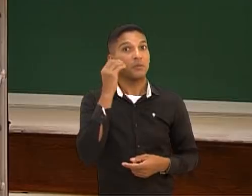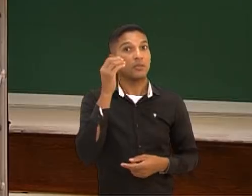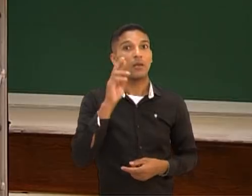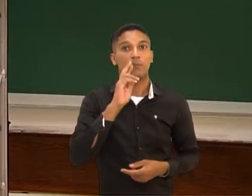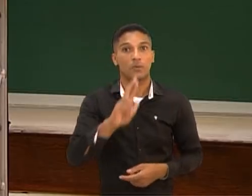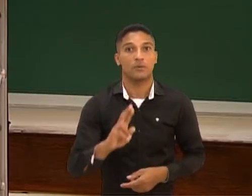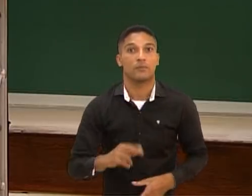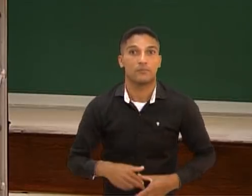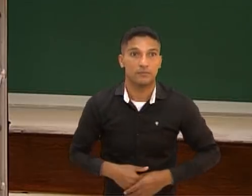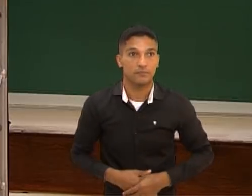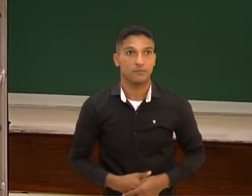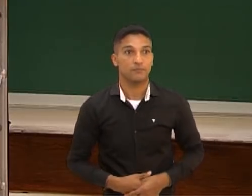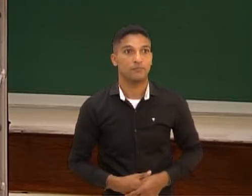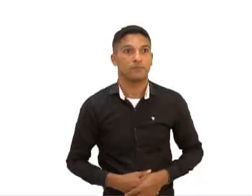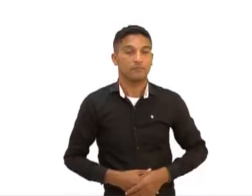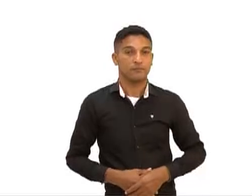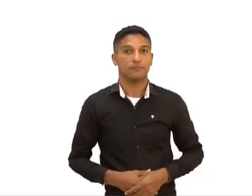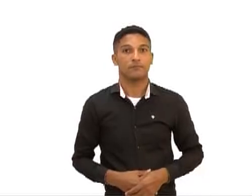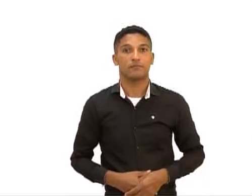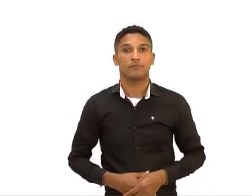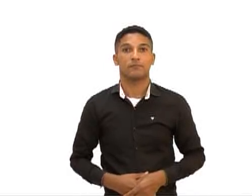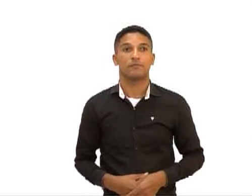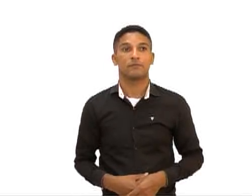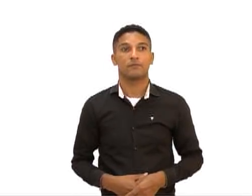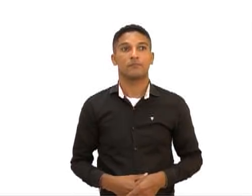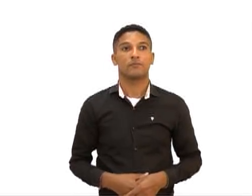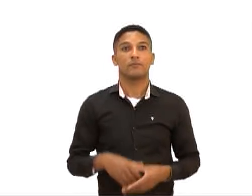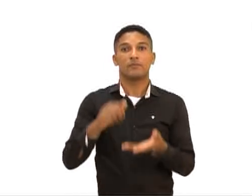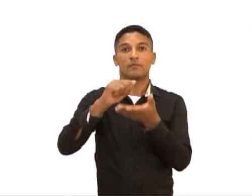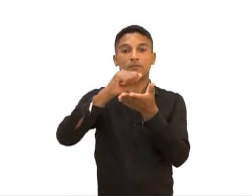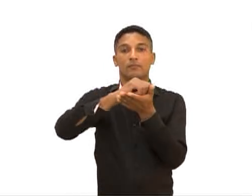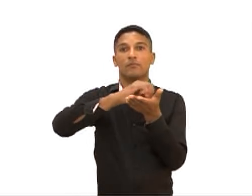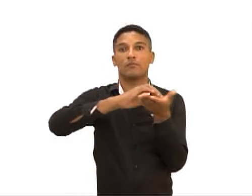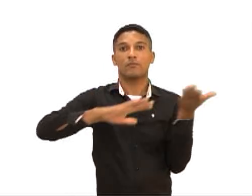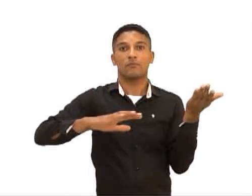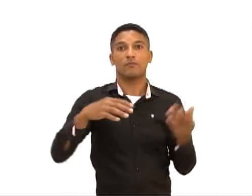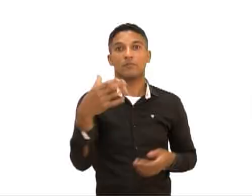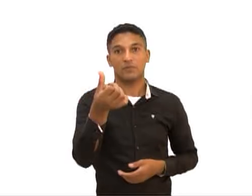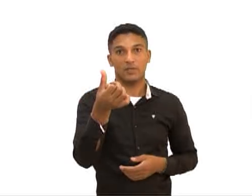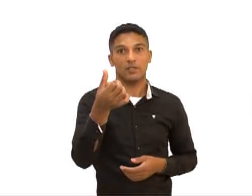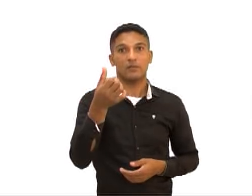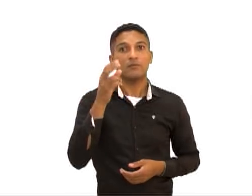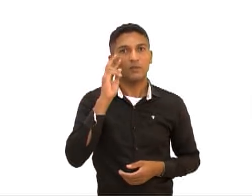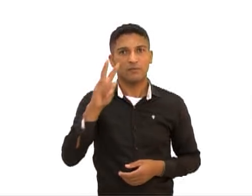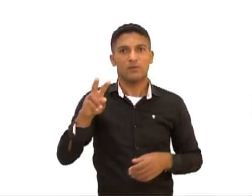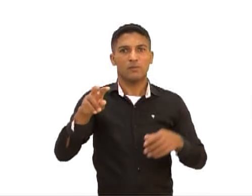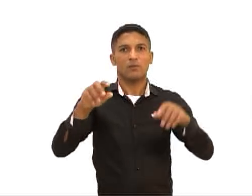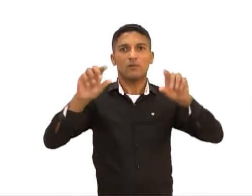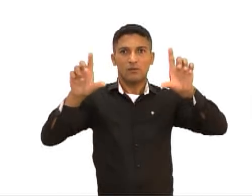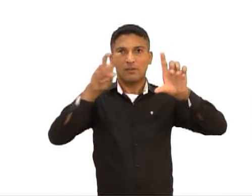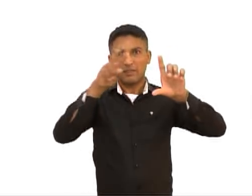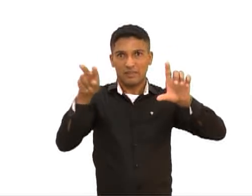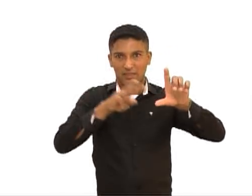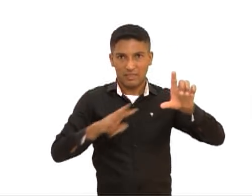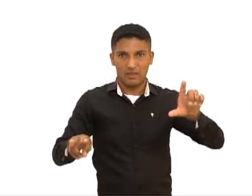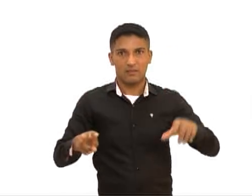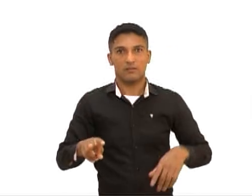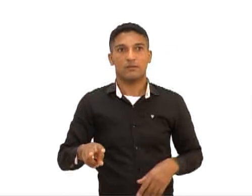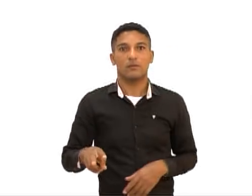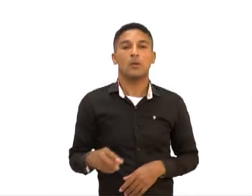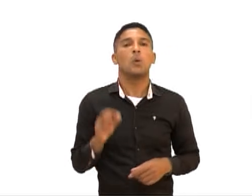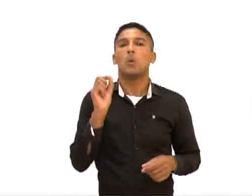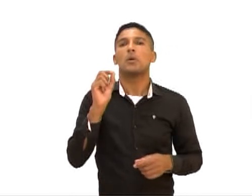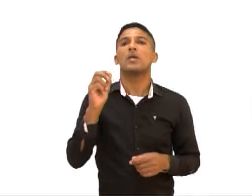a nossa sexta atividade dessa aula. Então, no exercício 6, de acordo com o fragmento de texto abaixo, que instrumento